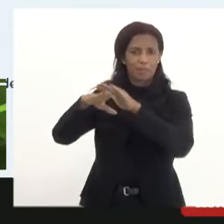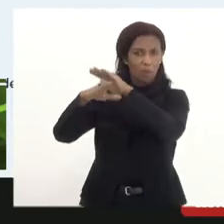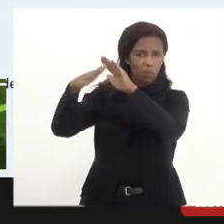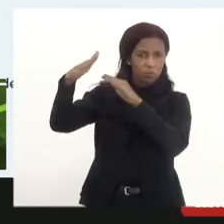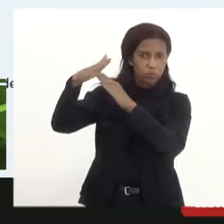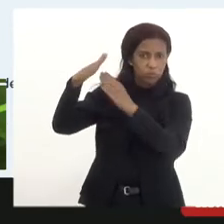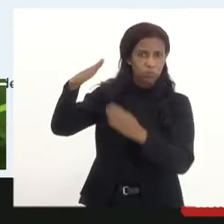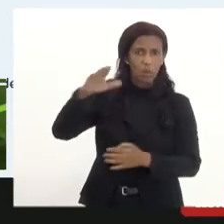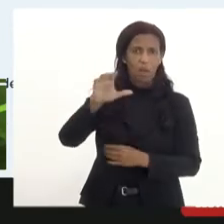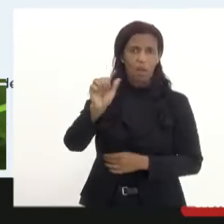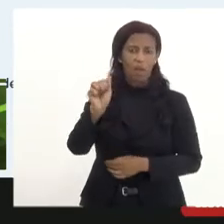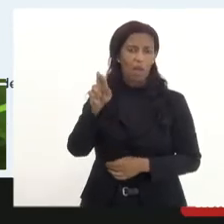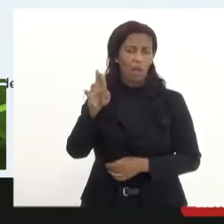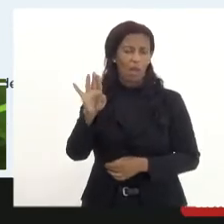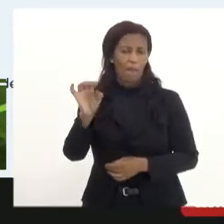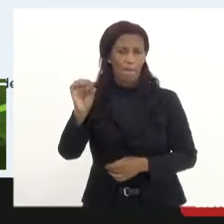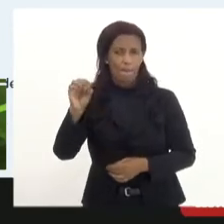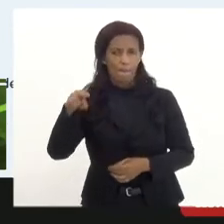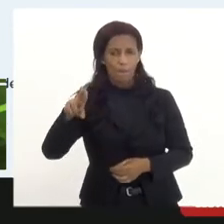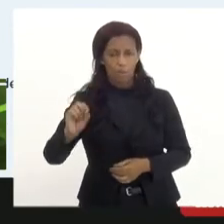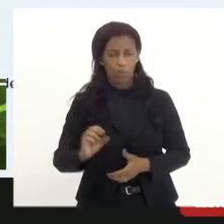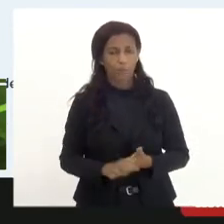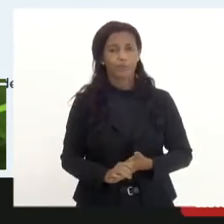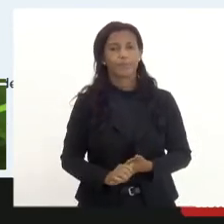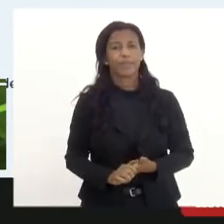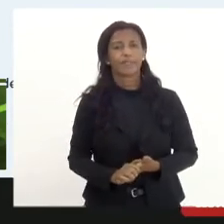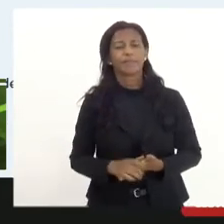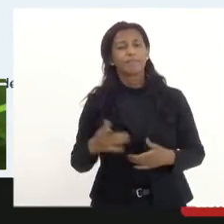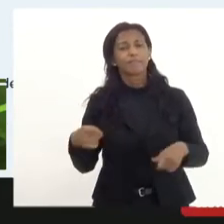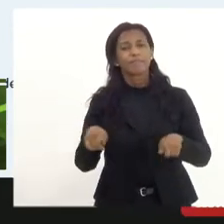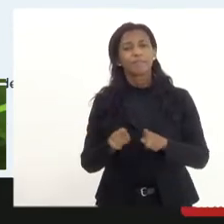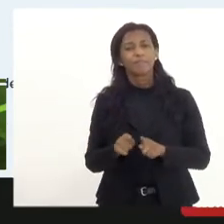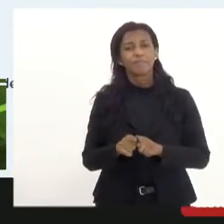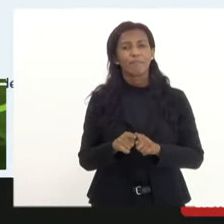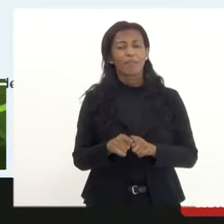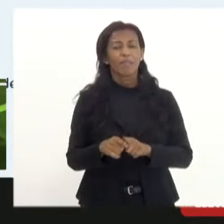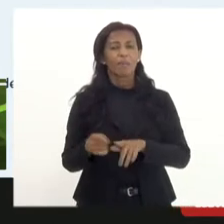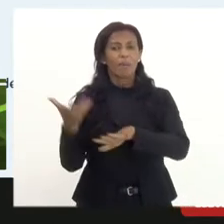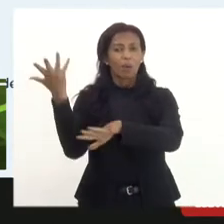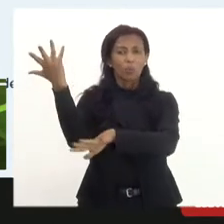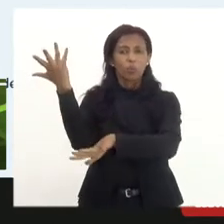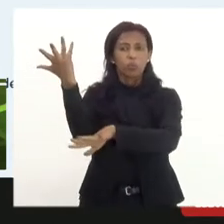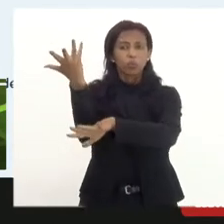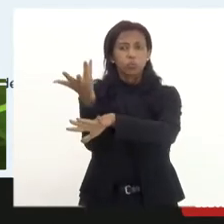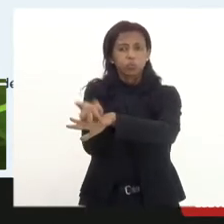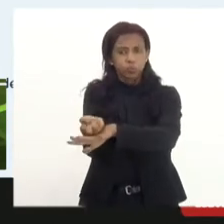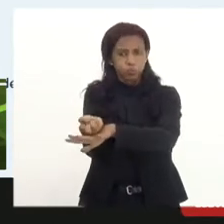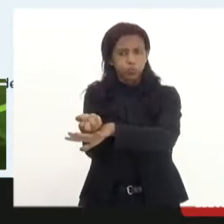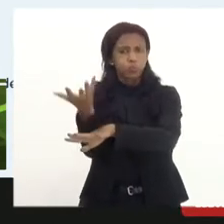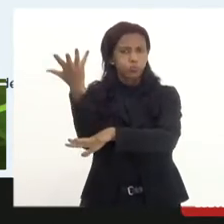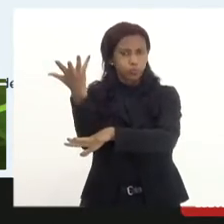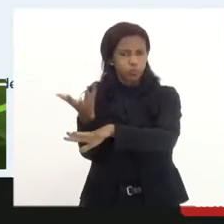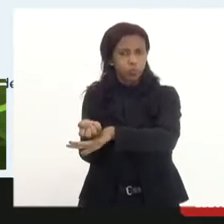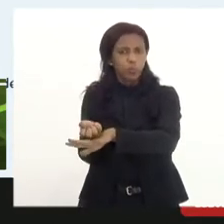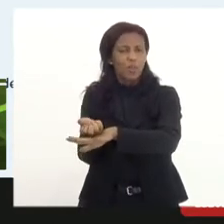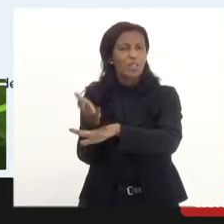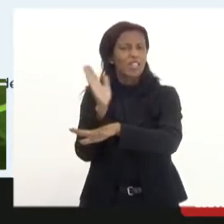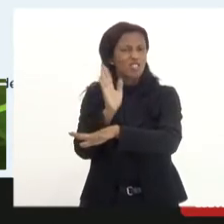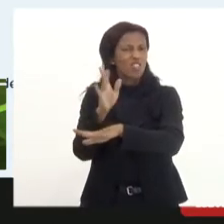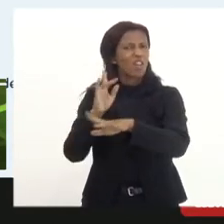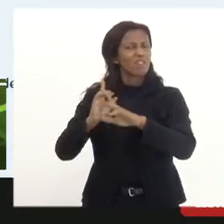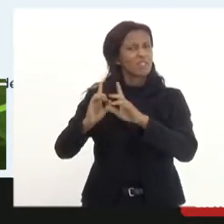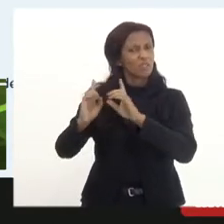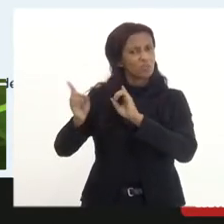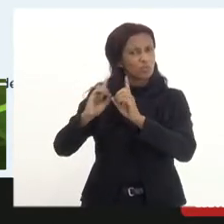né? Hidrogênio de várias cores e também a parte de captura de carbono, que vem sendo discutida